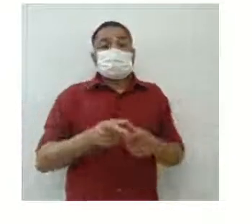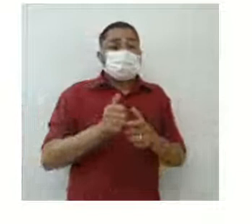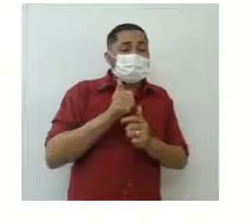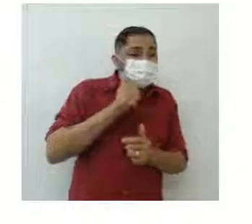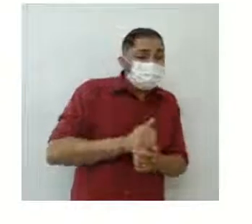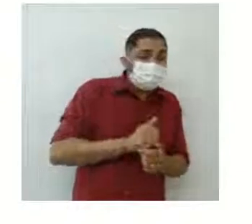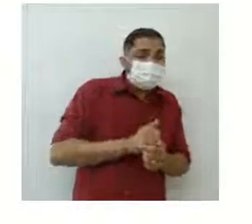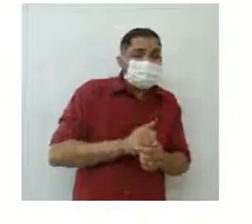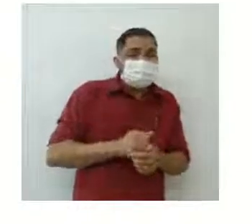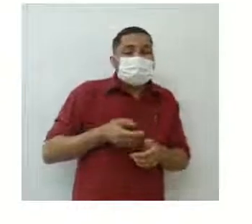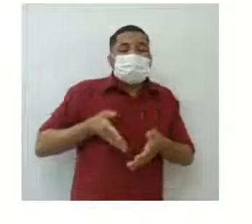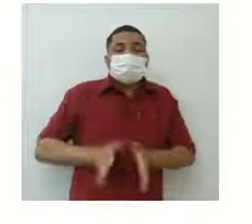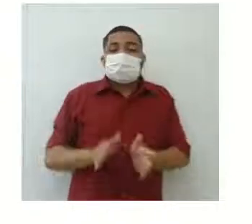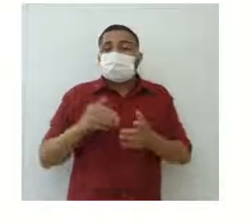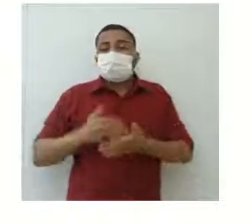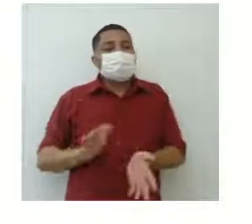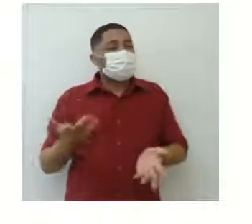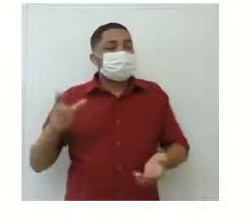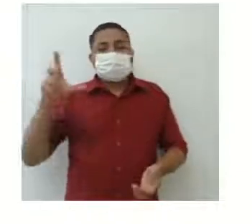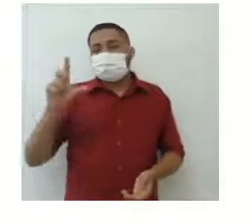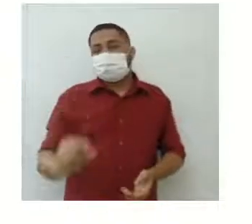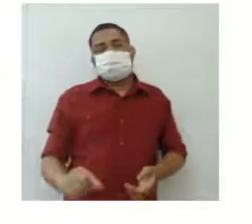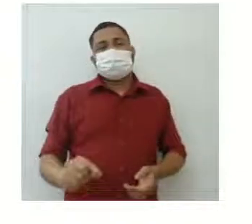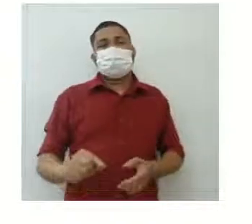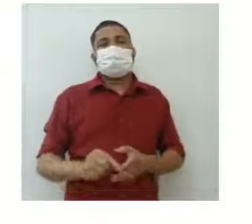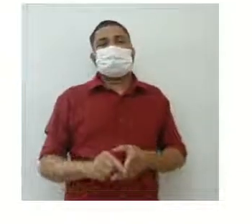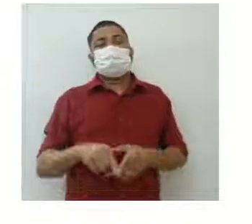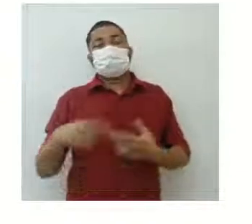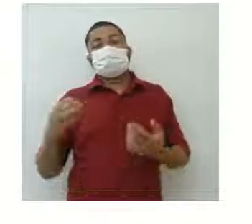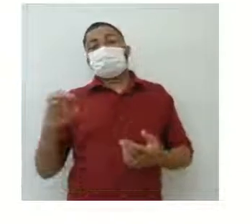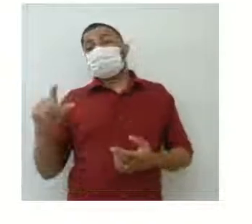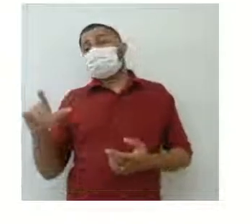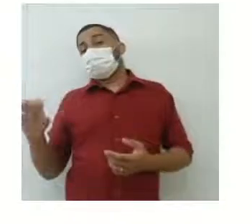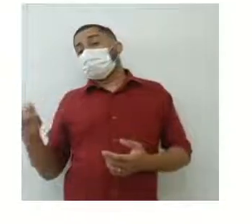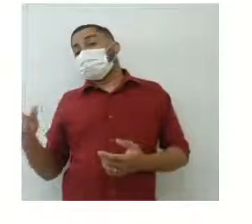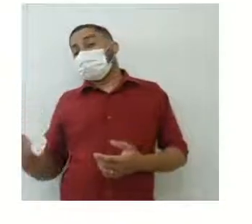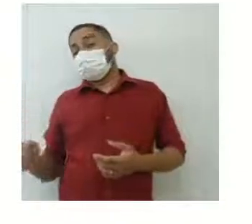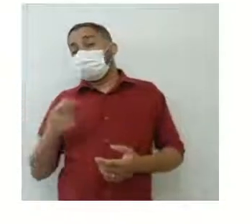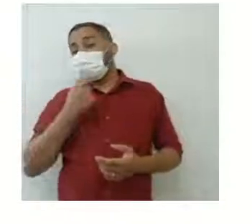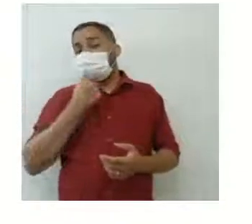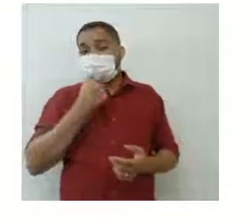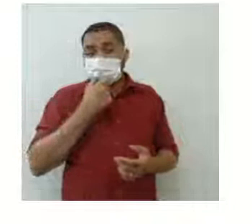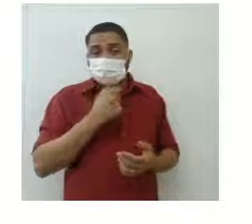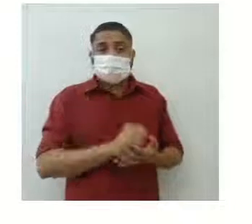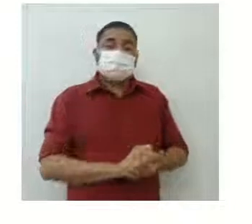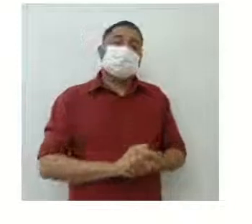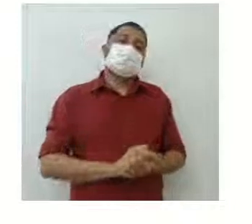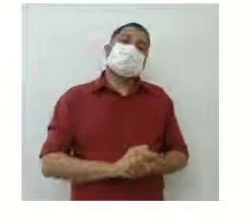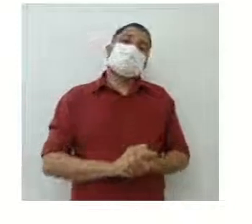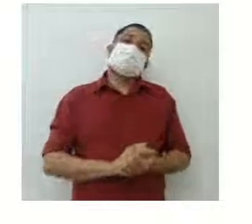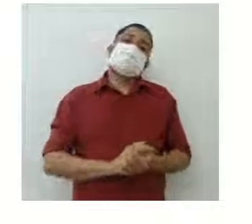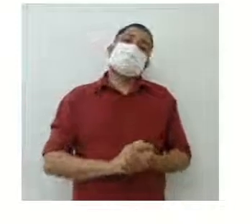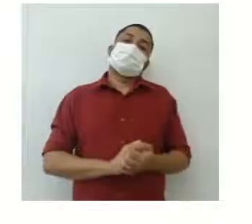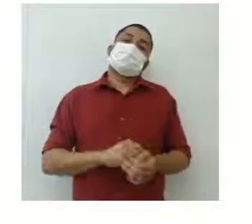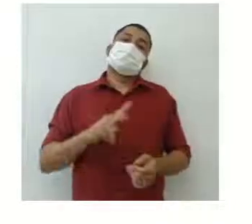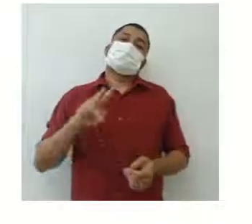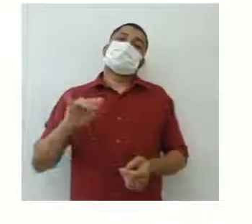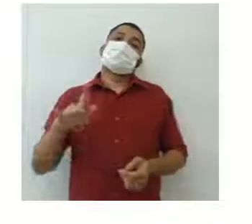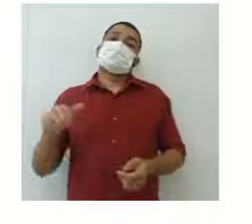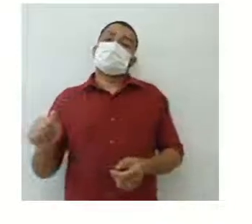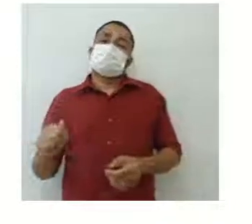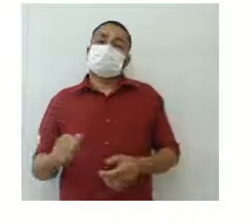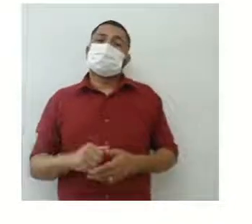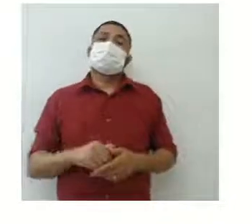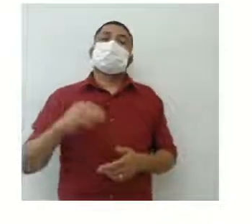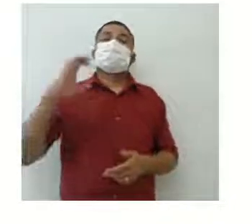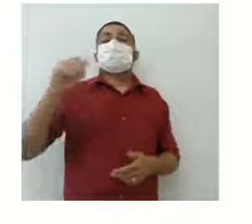de nascimento aí? Ficava baixa. Já nas colônias inglesas, né, da Virgínia, da Carolina do